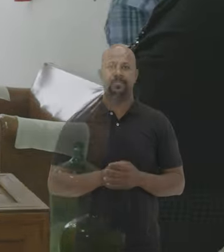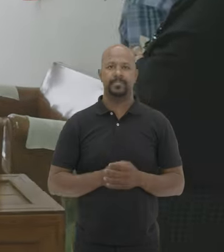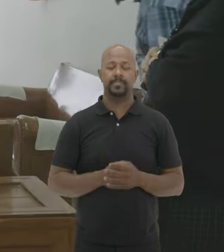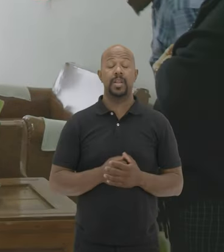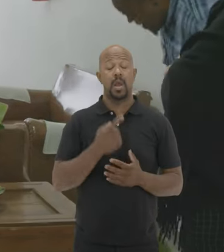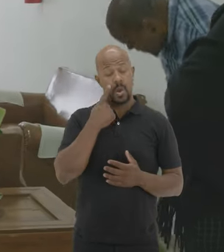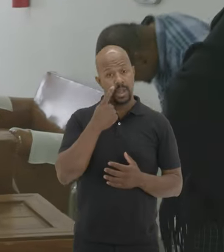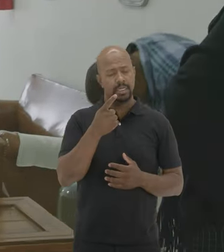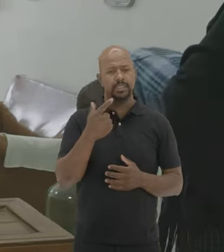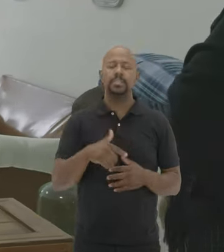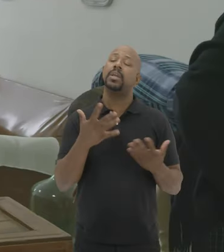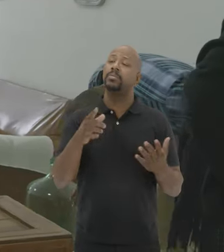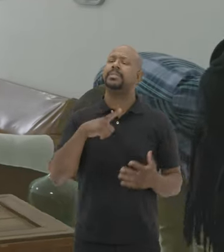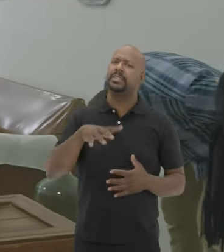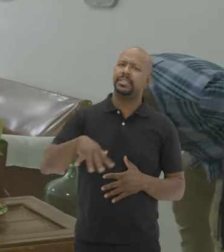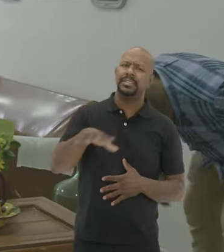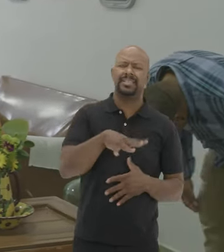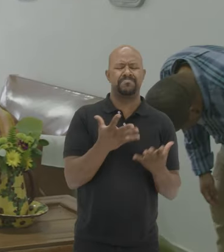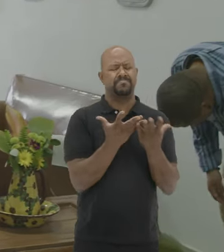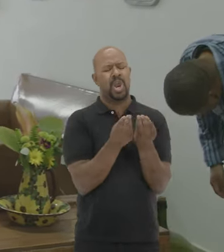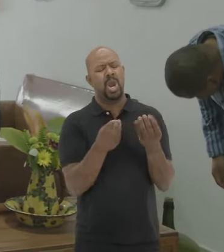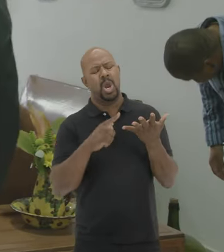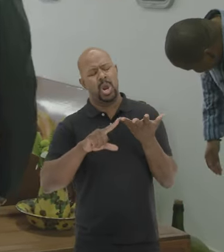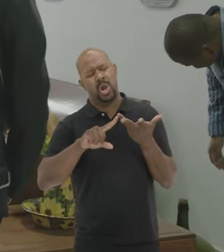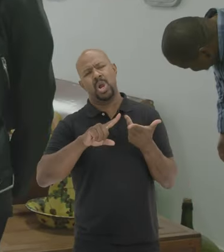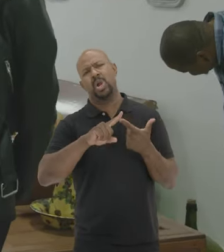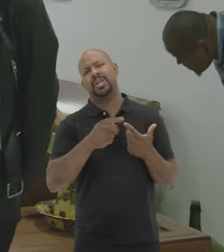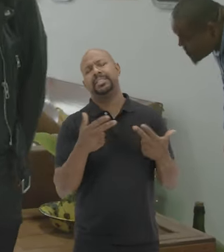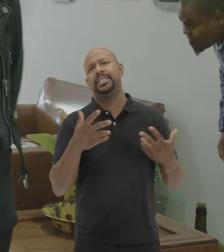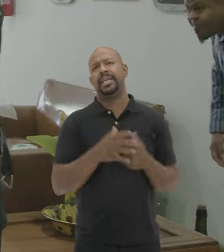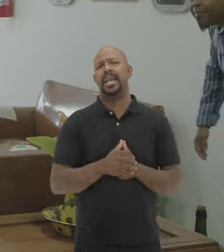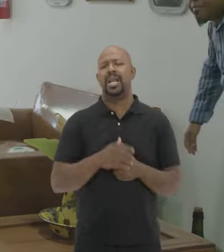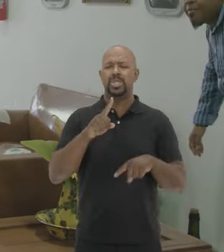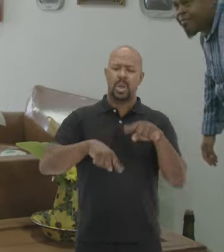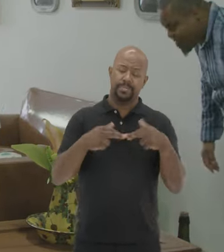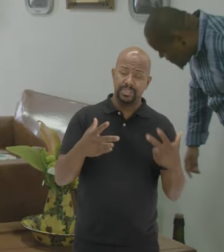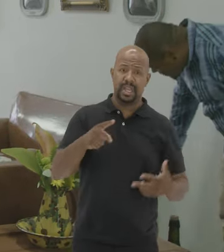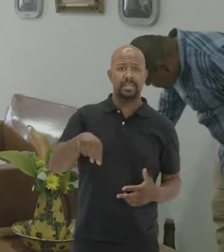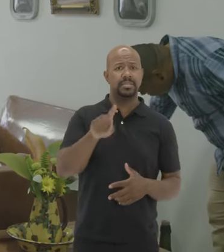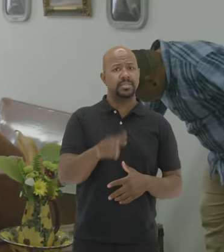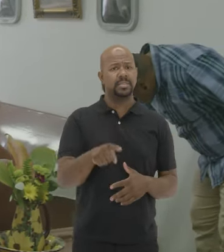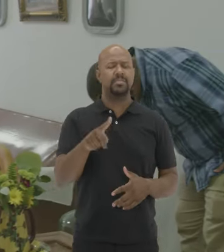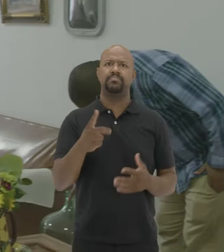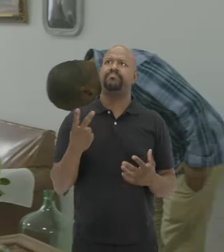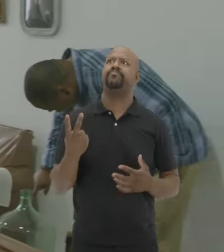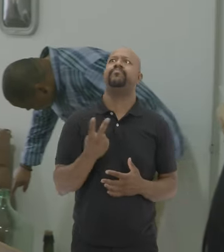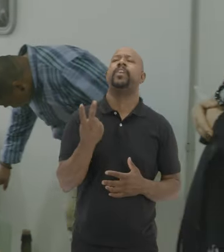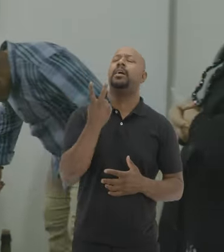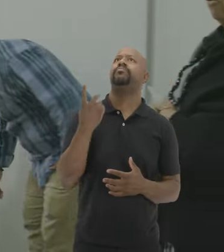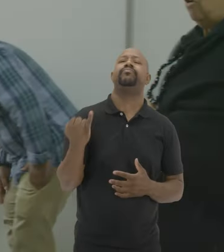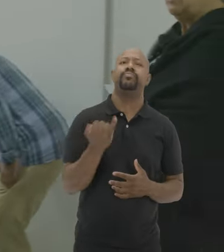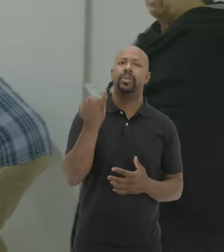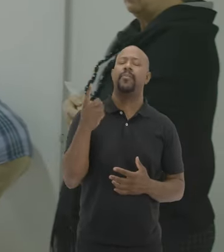tem um bocado de coisa, de objetos que são valiosíssimos. Valiosíssimos no